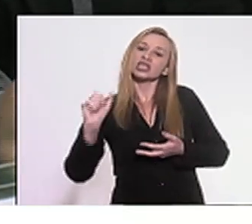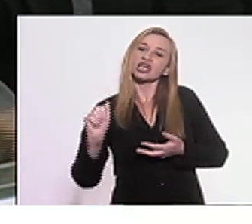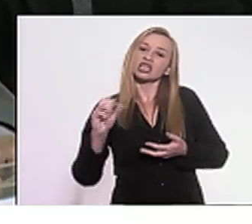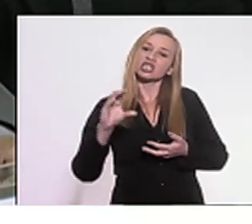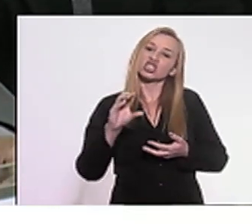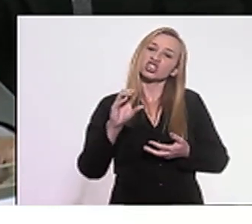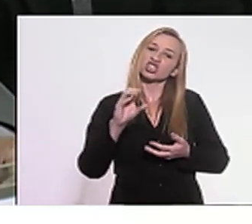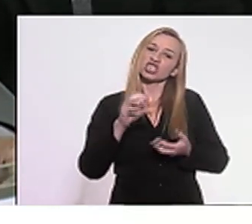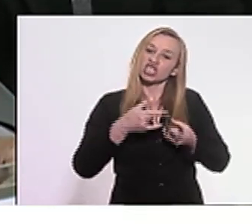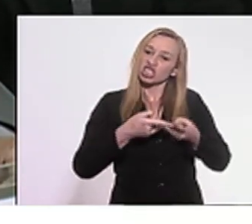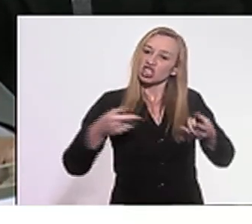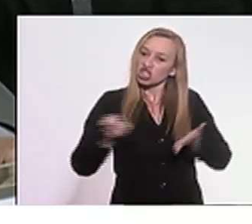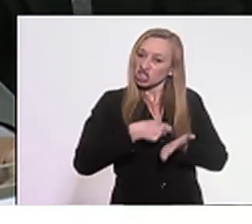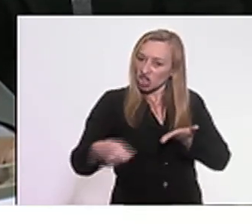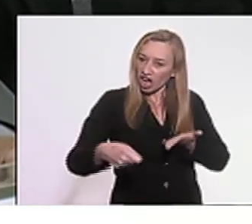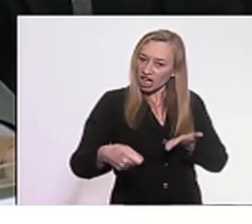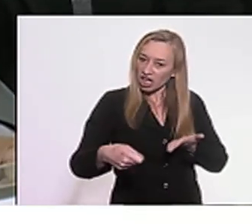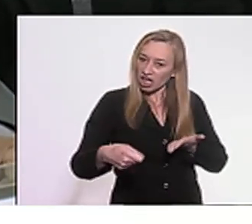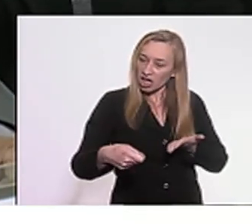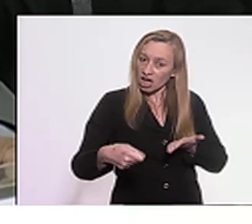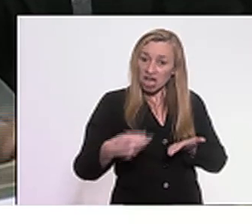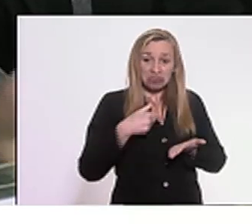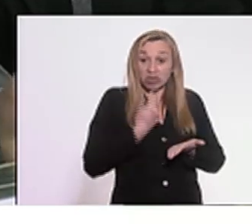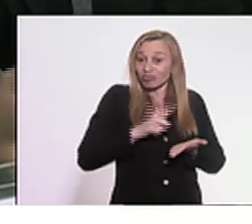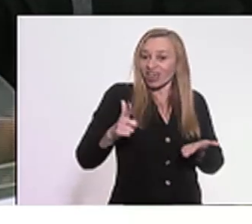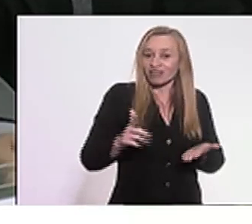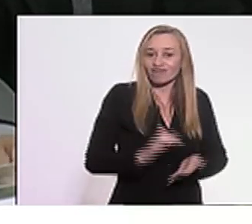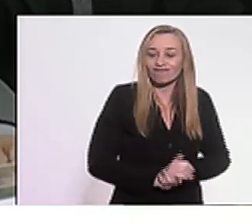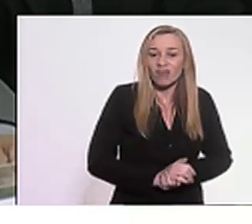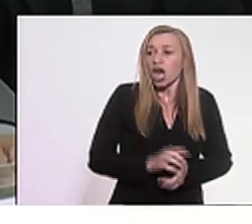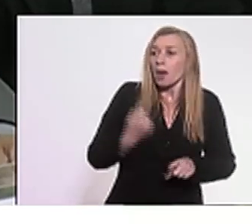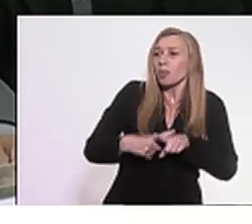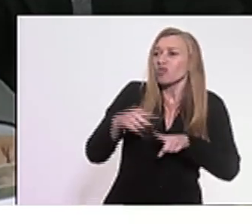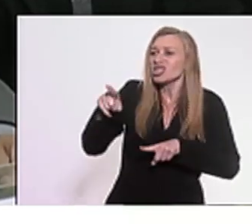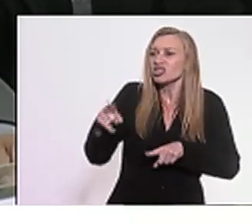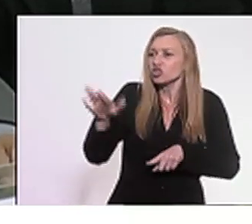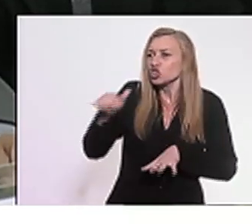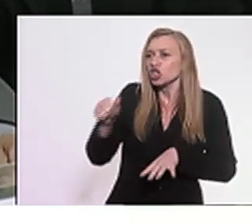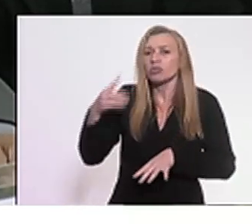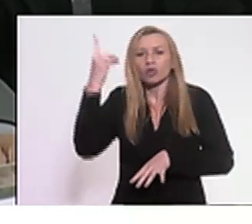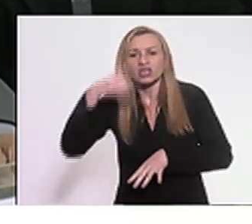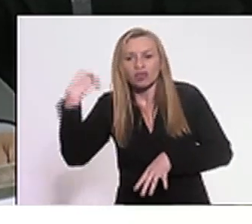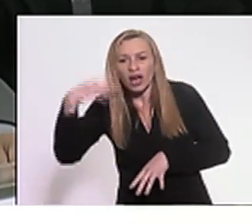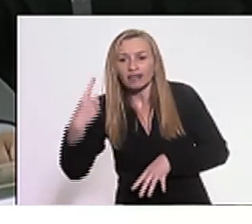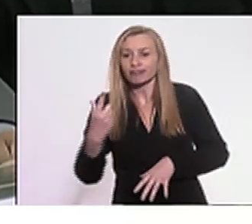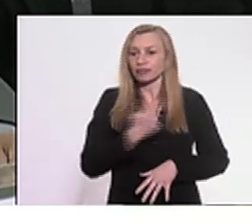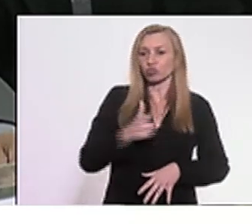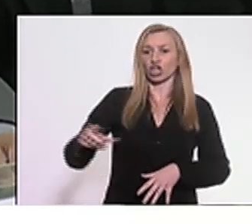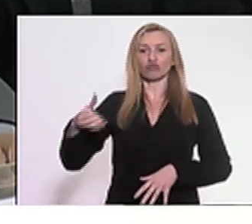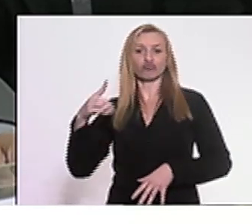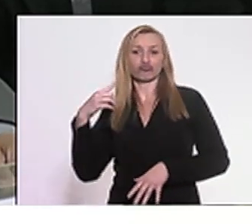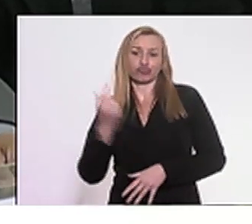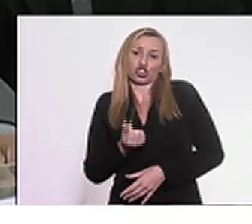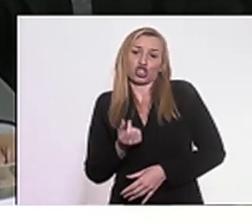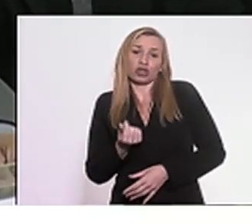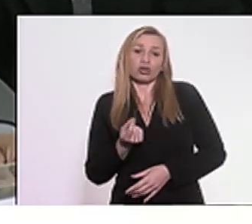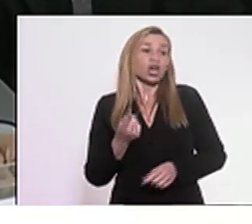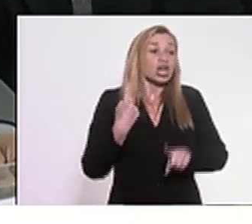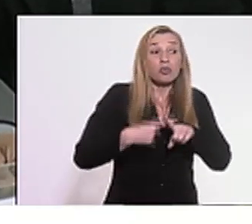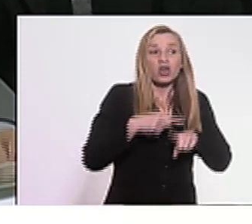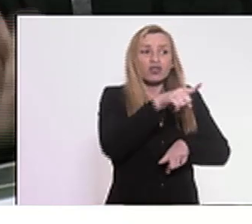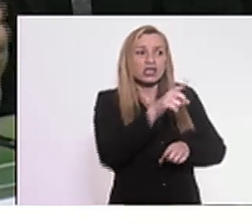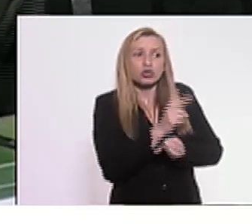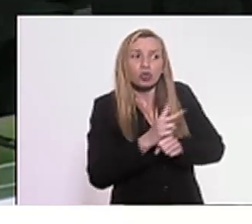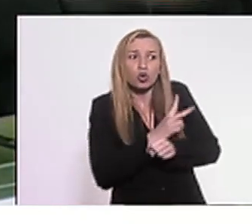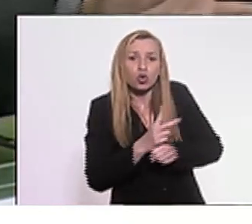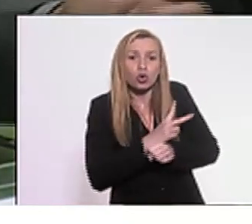tenho representatividade. Por que você não constituiu um advogado? Não tenho dinheiro. Por que você não procurou o Ministério Público, a Defensoria Pública? Aonde